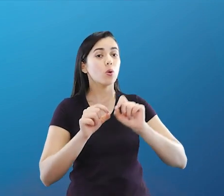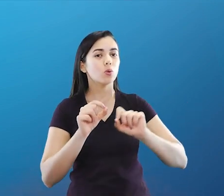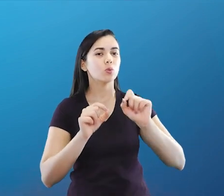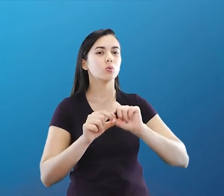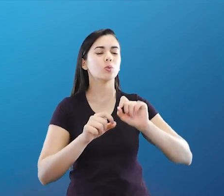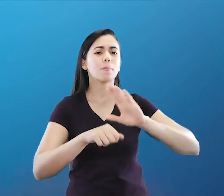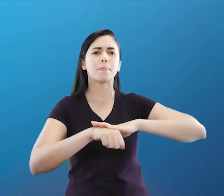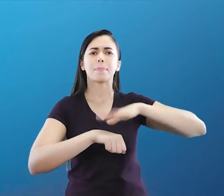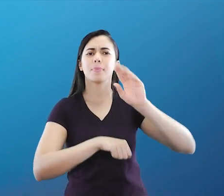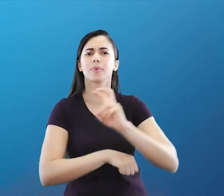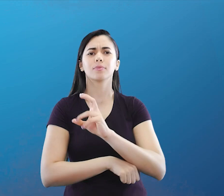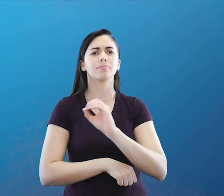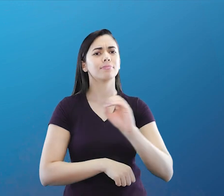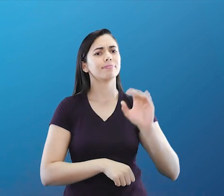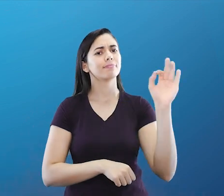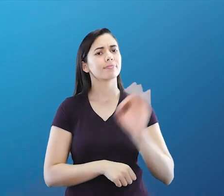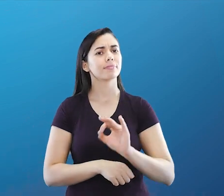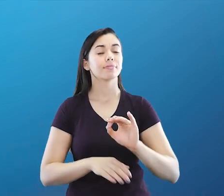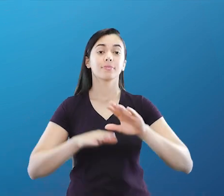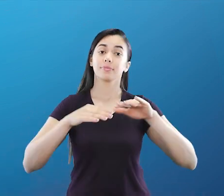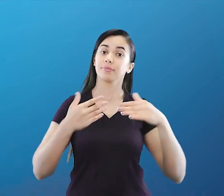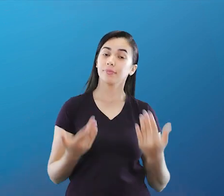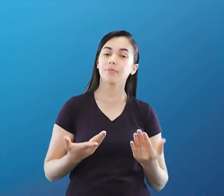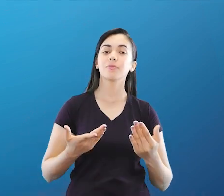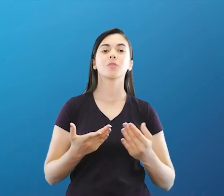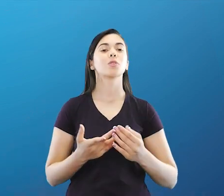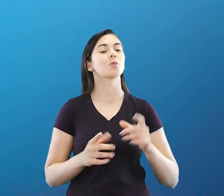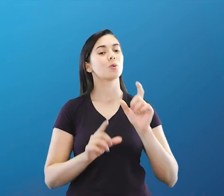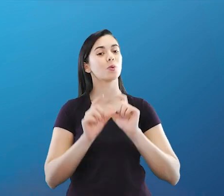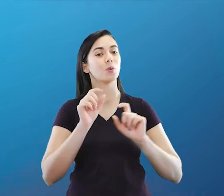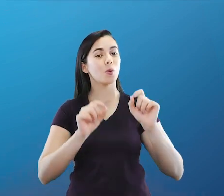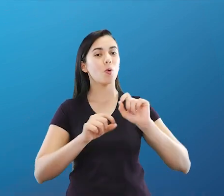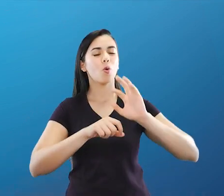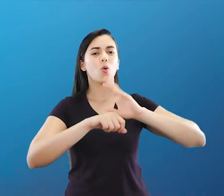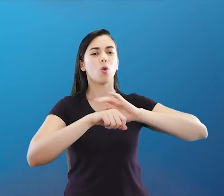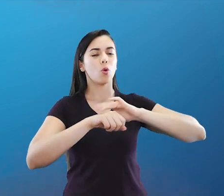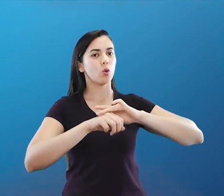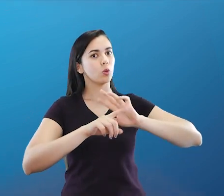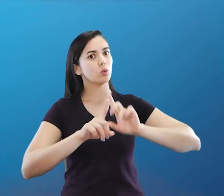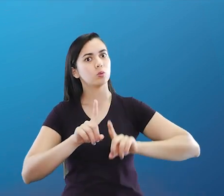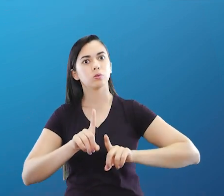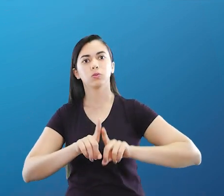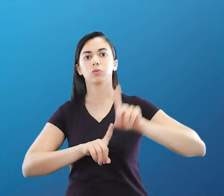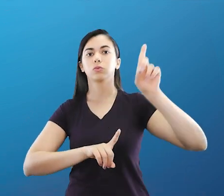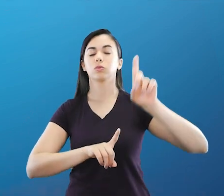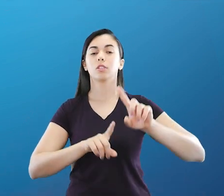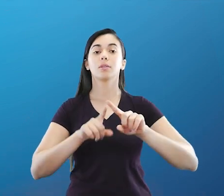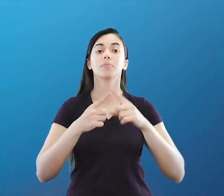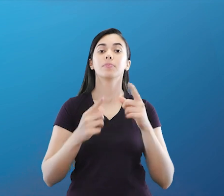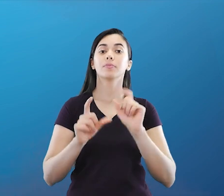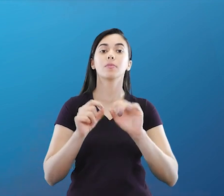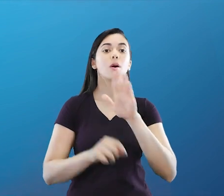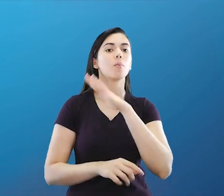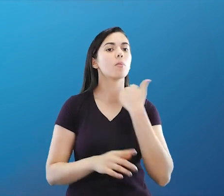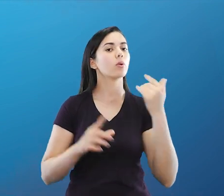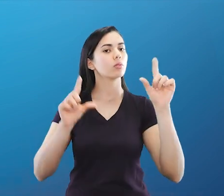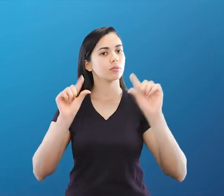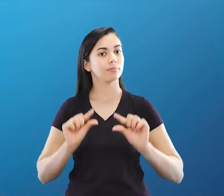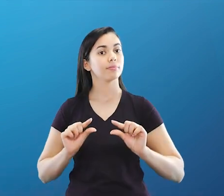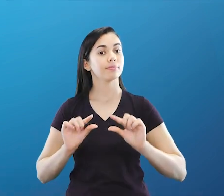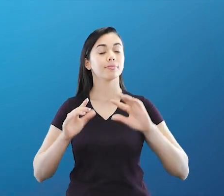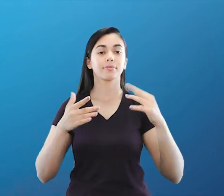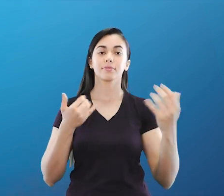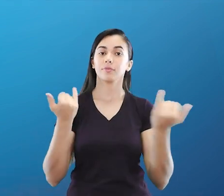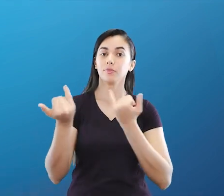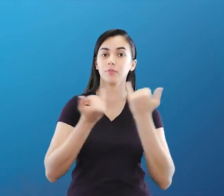500%. Apesar dos casos terem crescido tanto, as mortes diminuíram.